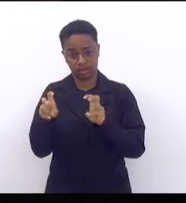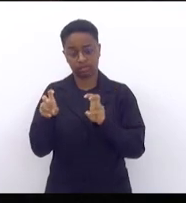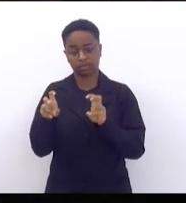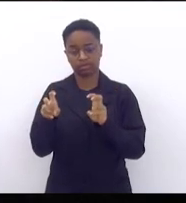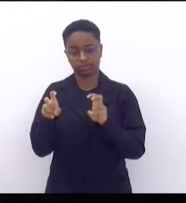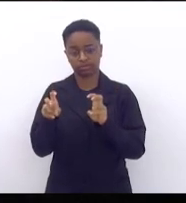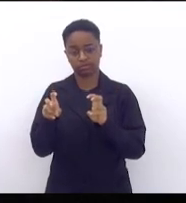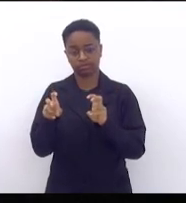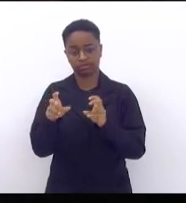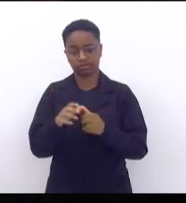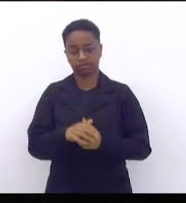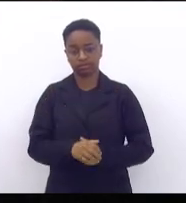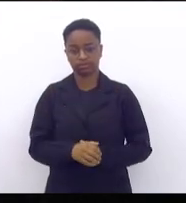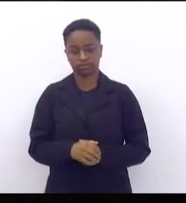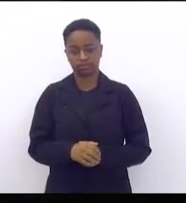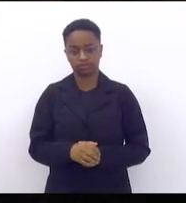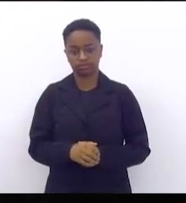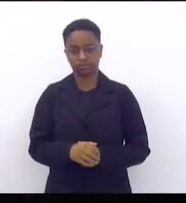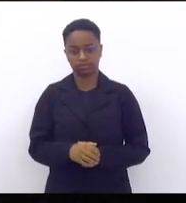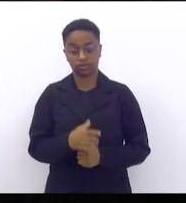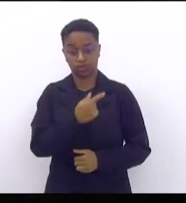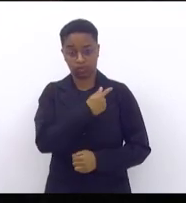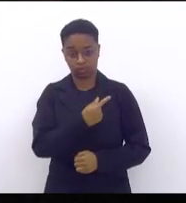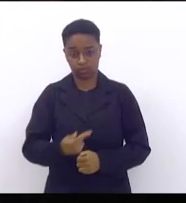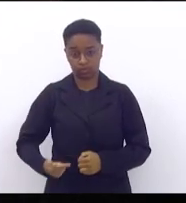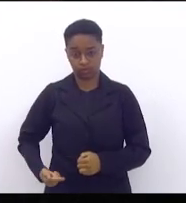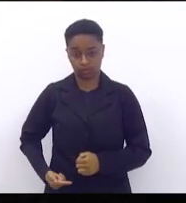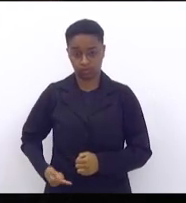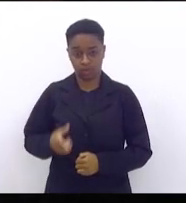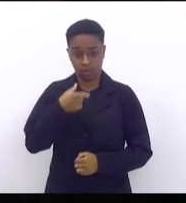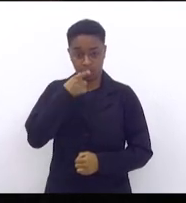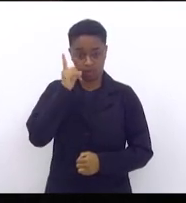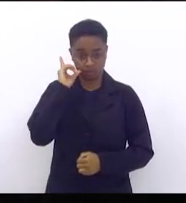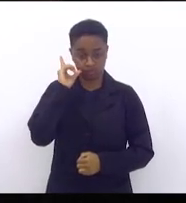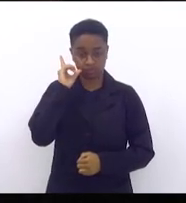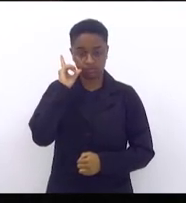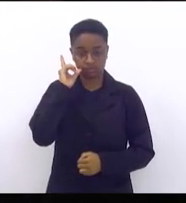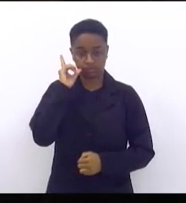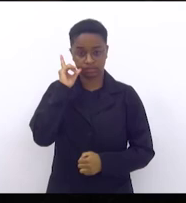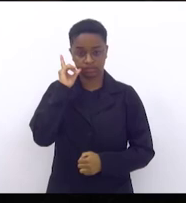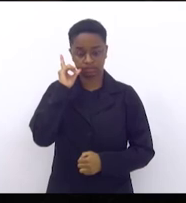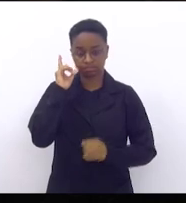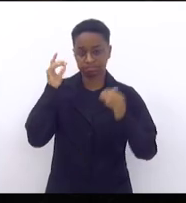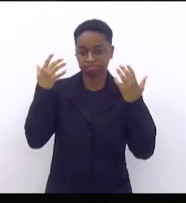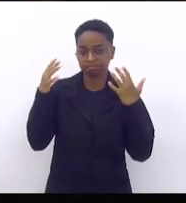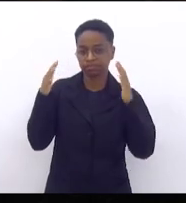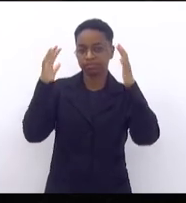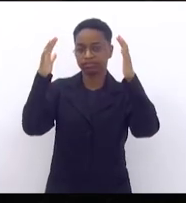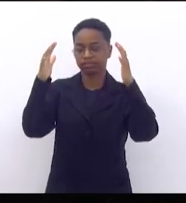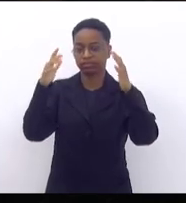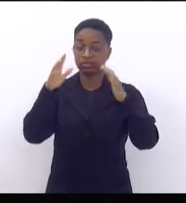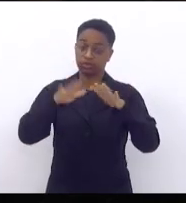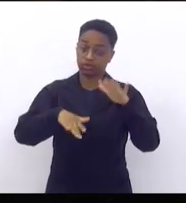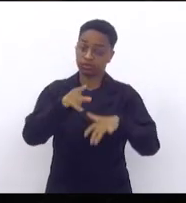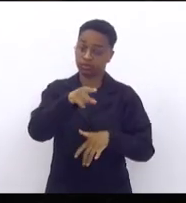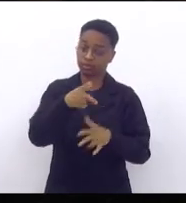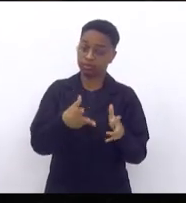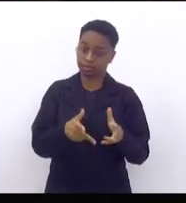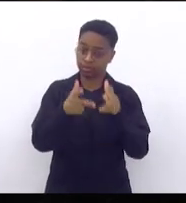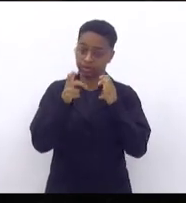dizer, o governador, no dia de ontem, comemorou, o senhor deve ter visto na